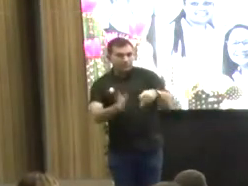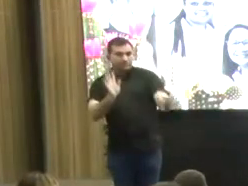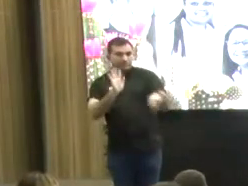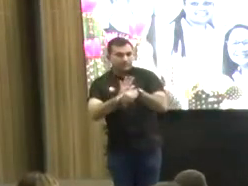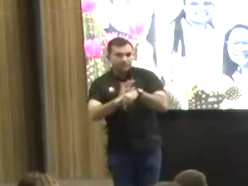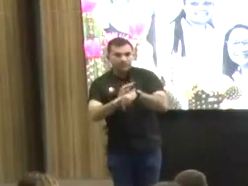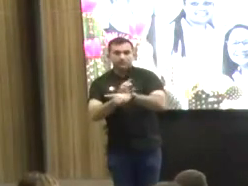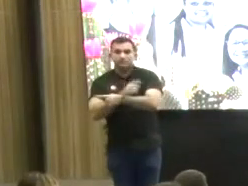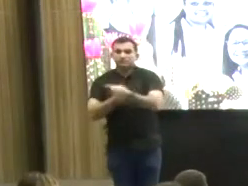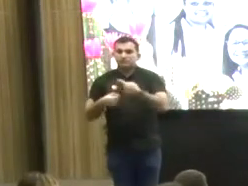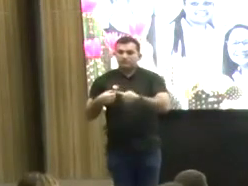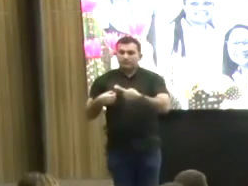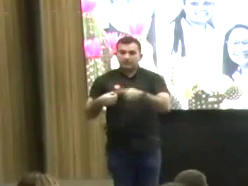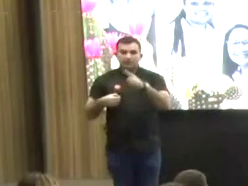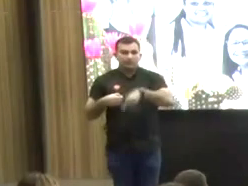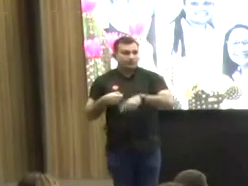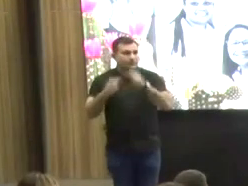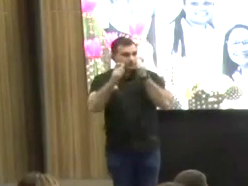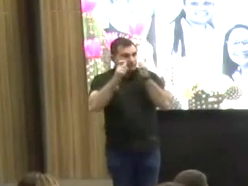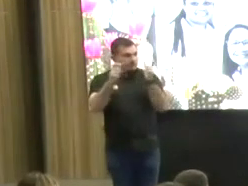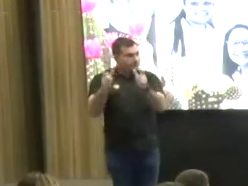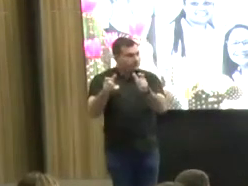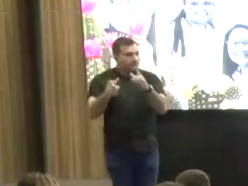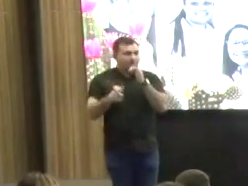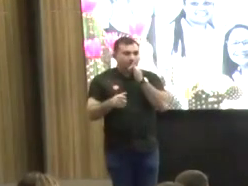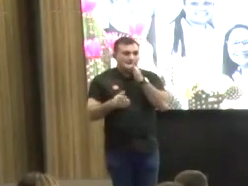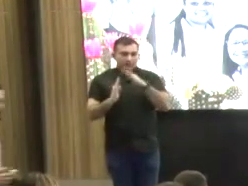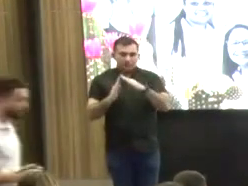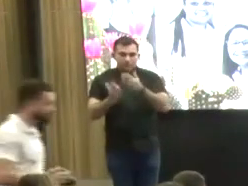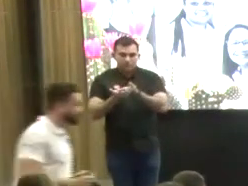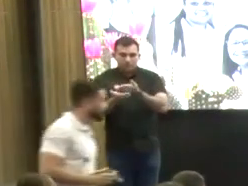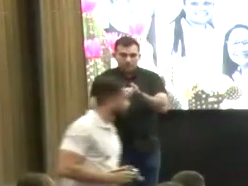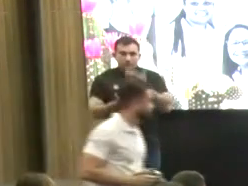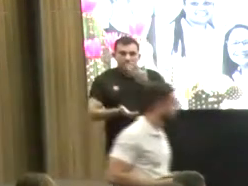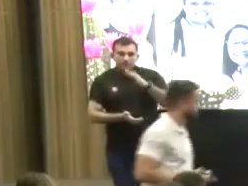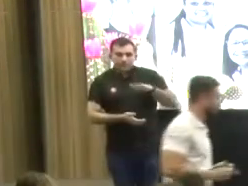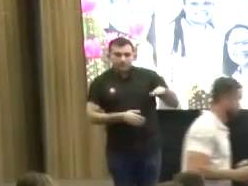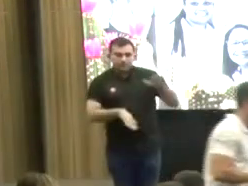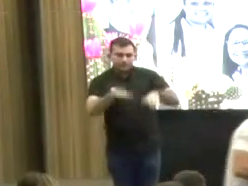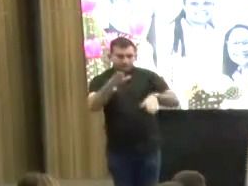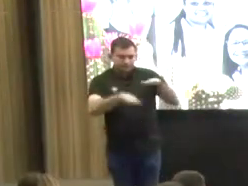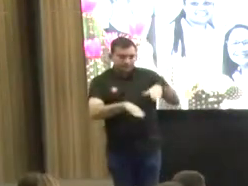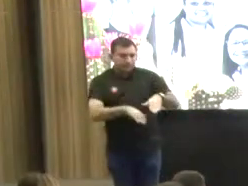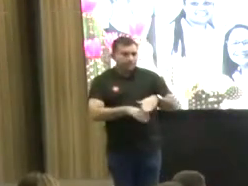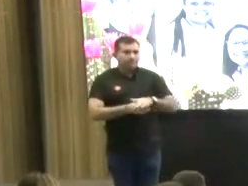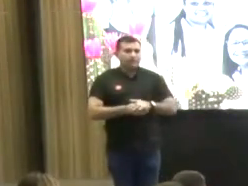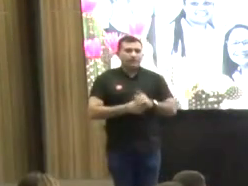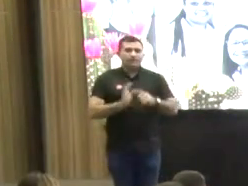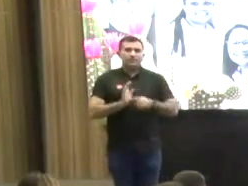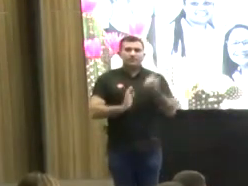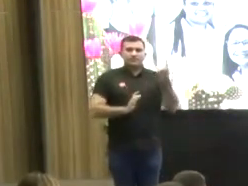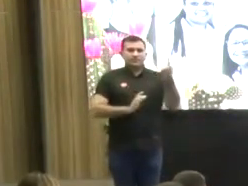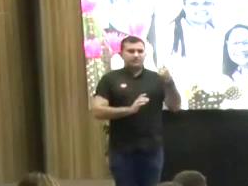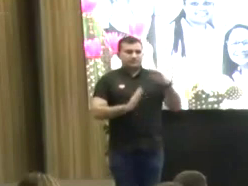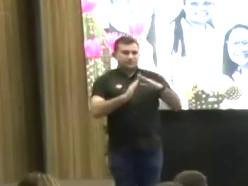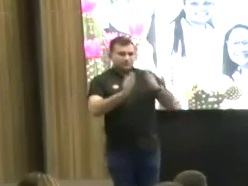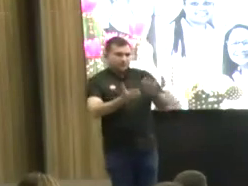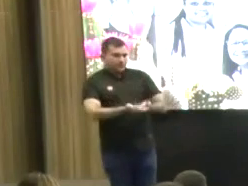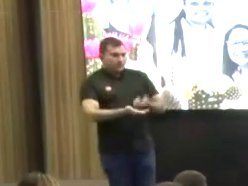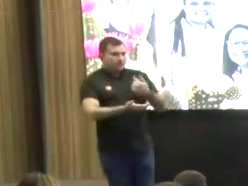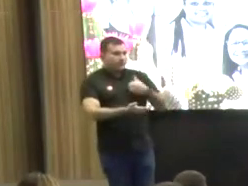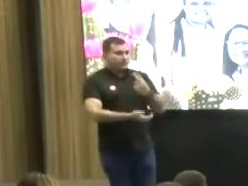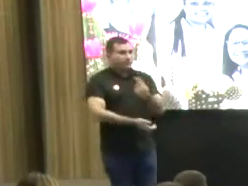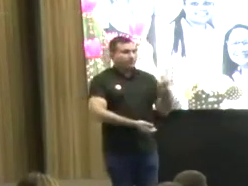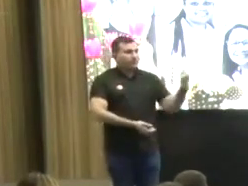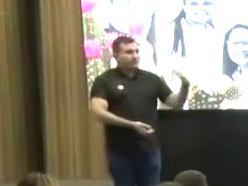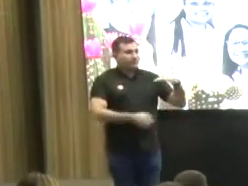é interessante. A criança na escola, muitas vezes, escuta pela primeira vez o nome dela.